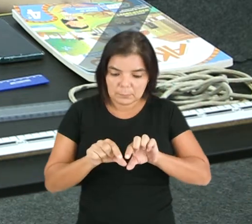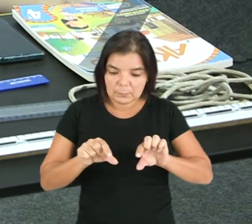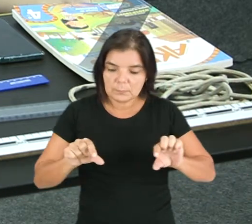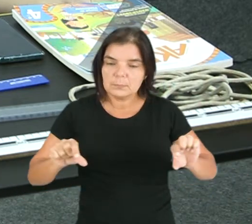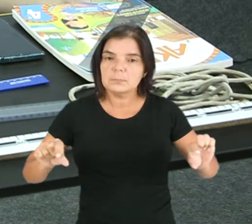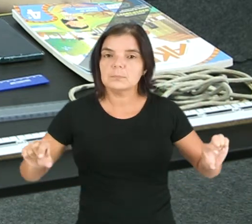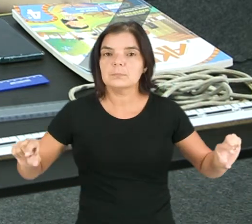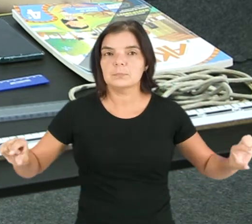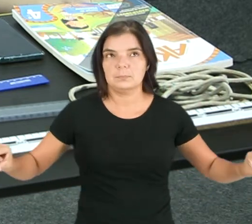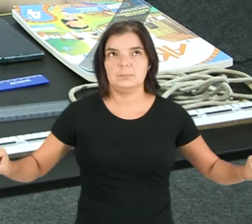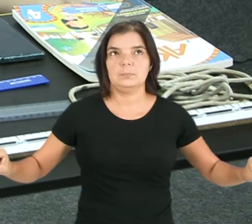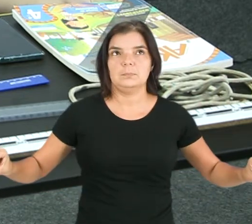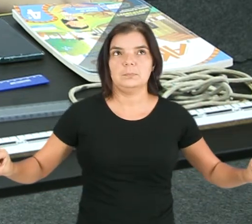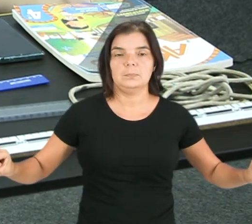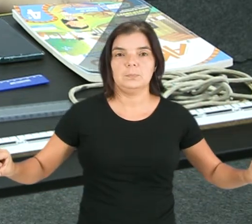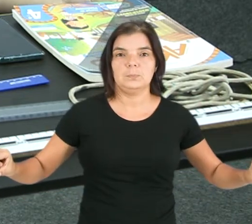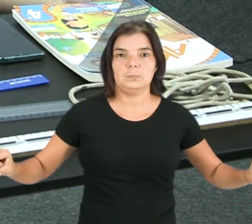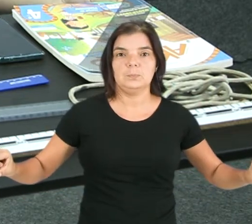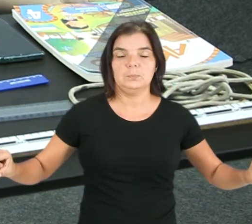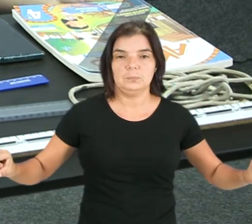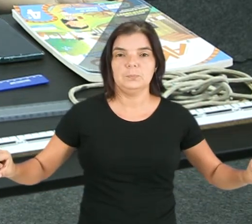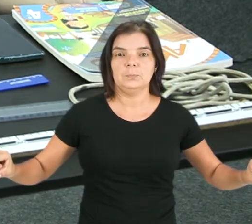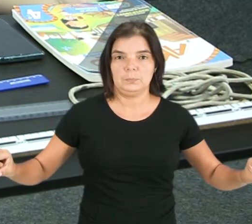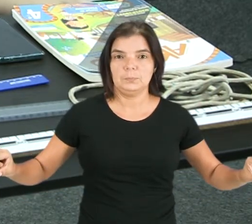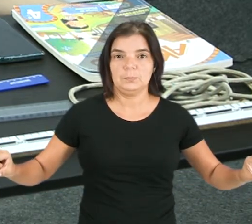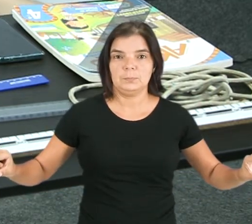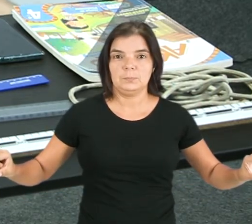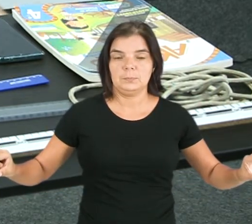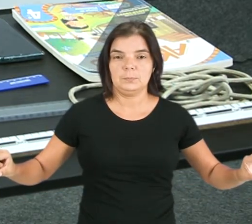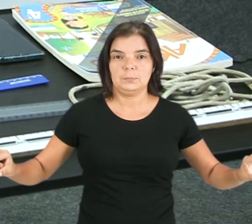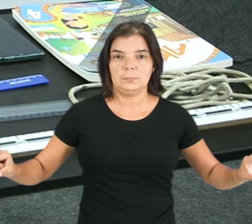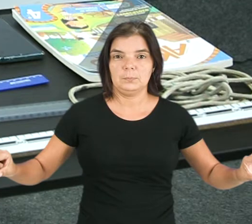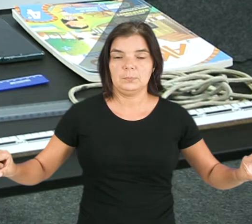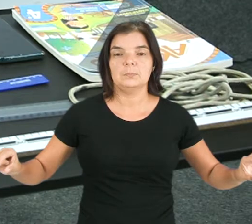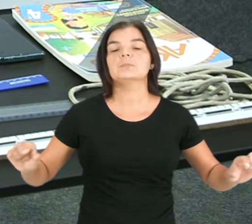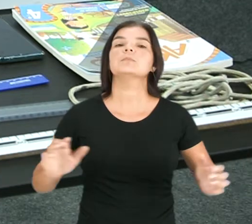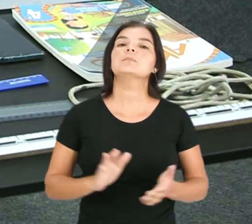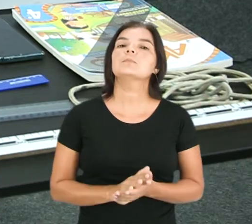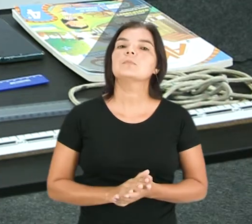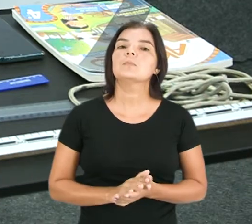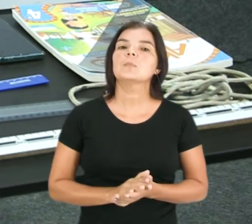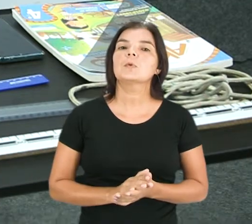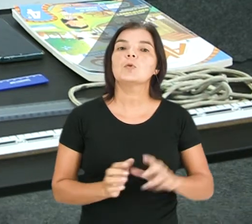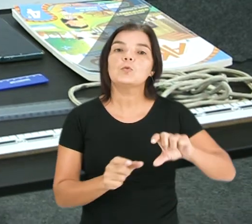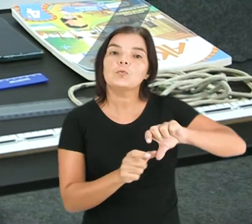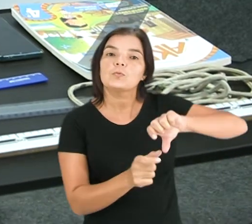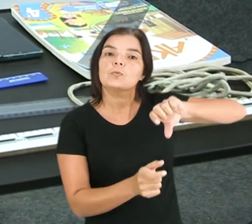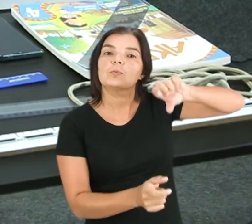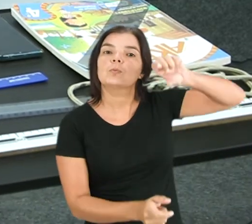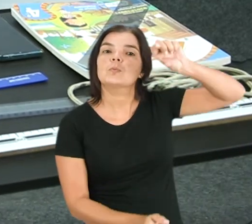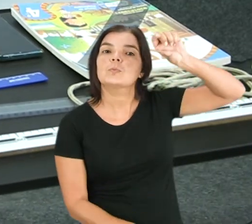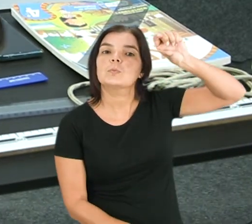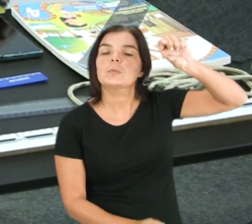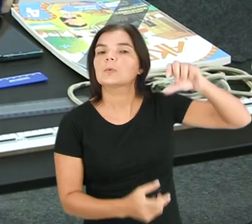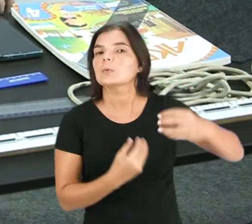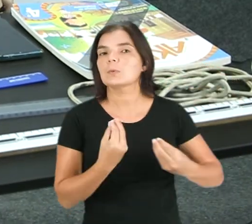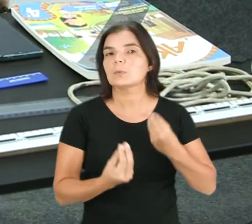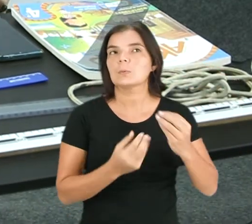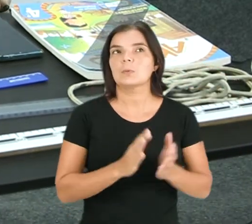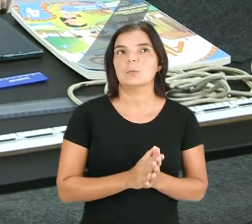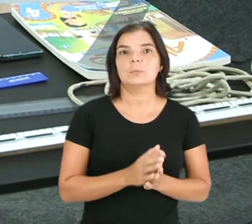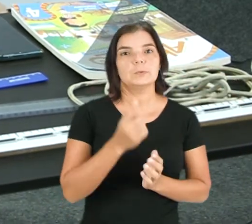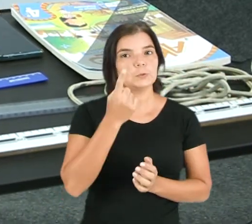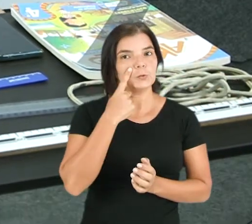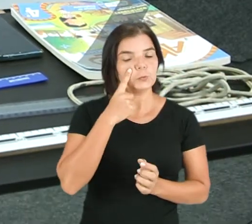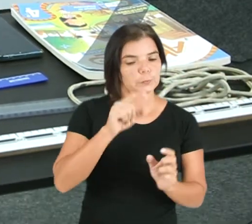em cima, né? De comprimento. Na parte de comprimento. E de altura? Ó, vou